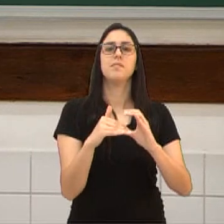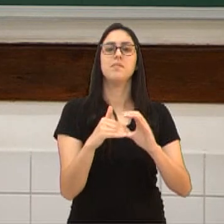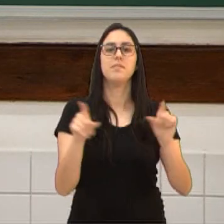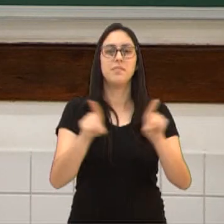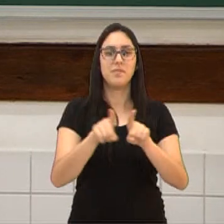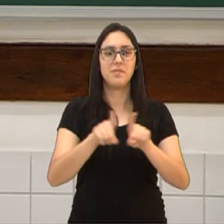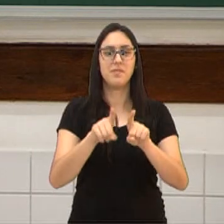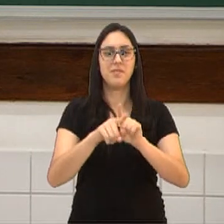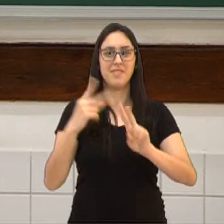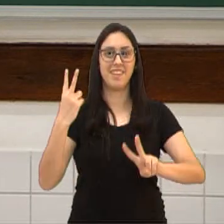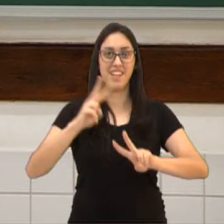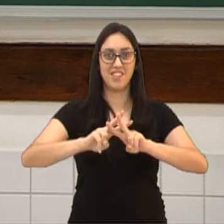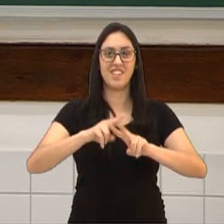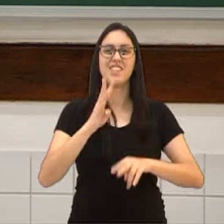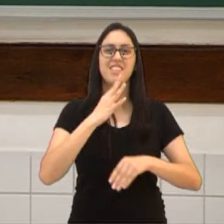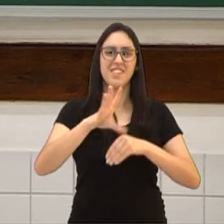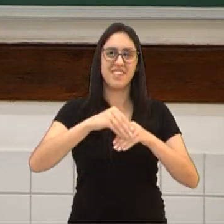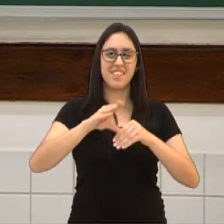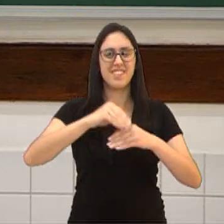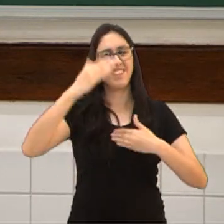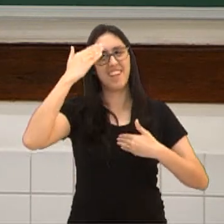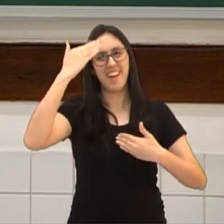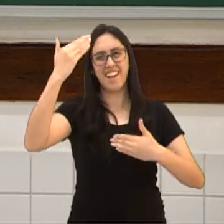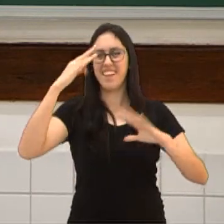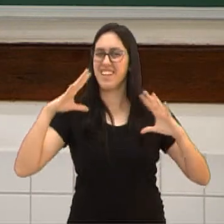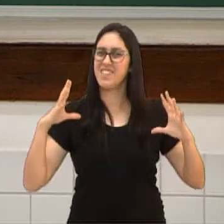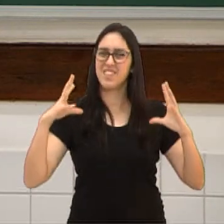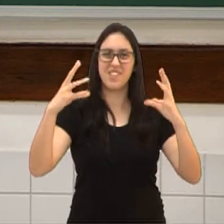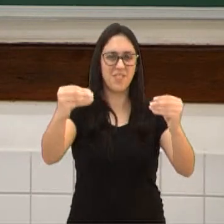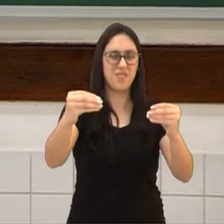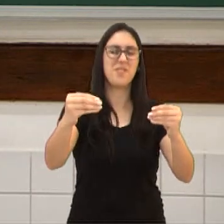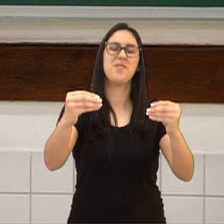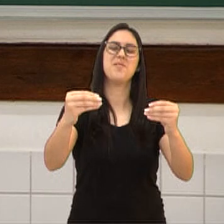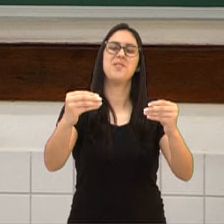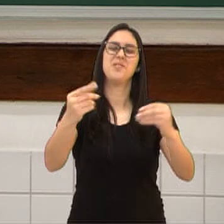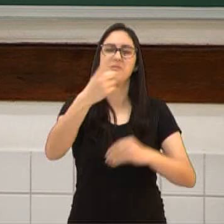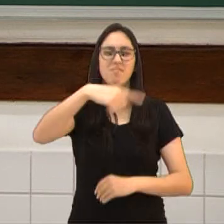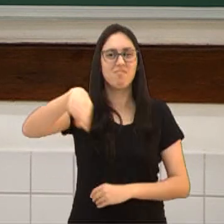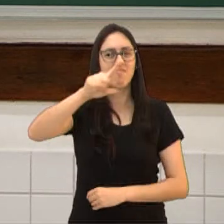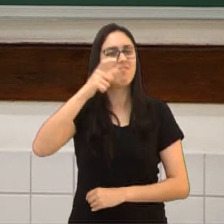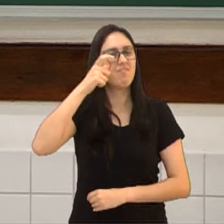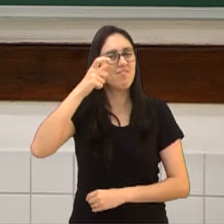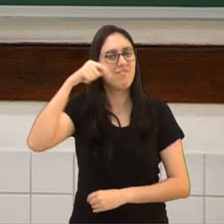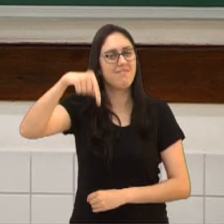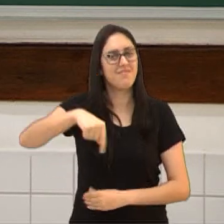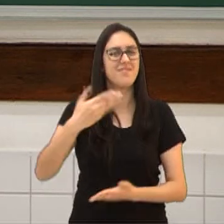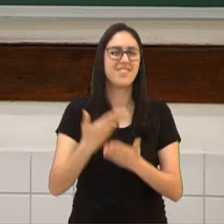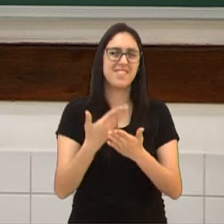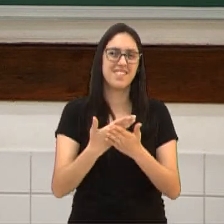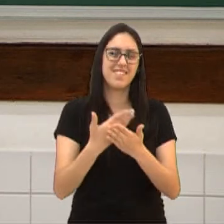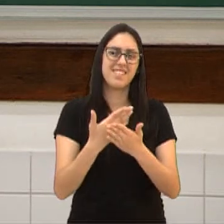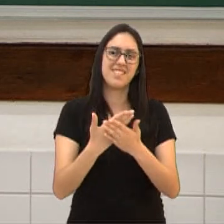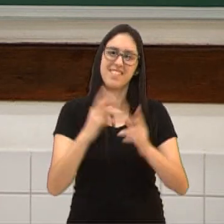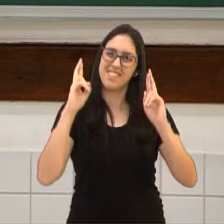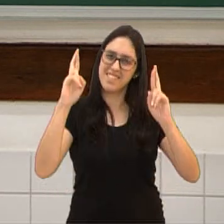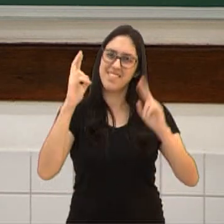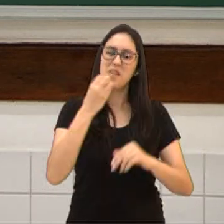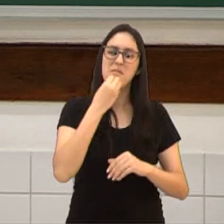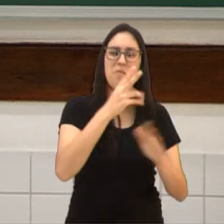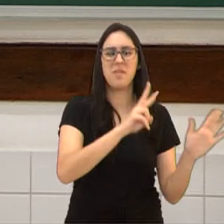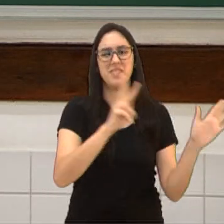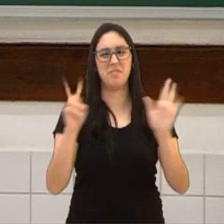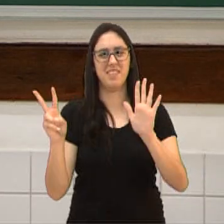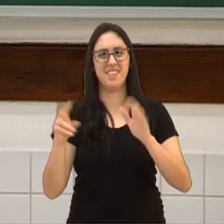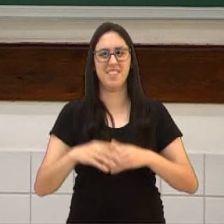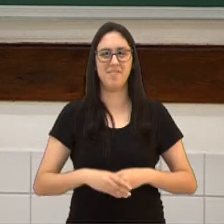pelo hashtag do conhecimento. Agradeço a todos por estarem, né, assistirem essa aula e desejo a todos uma boa semana.